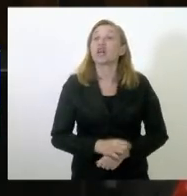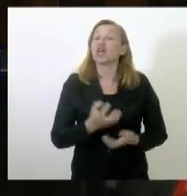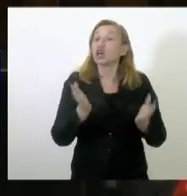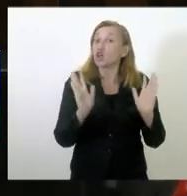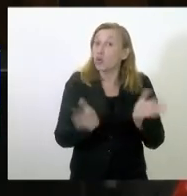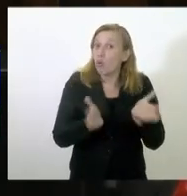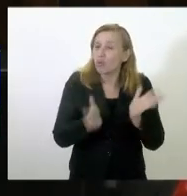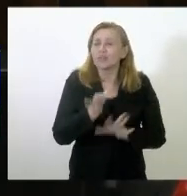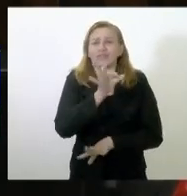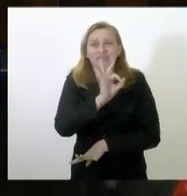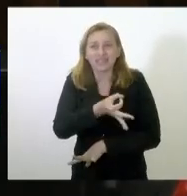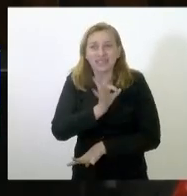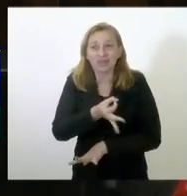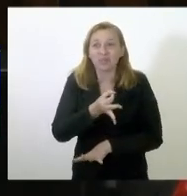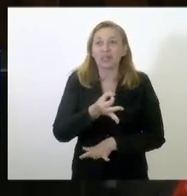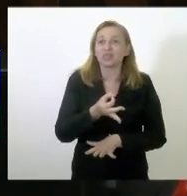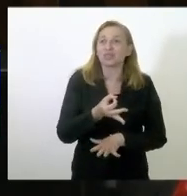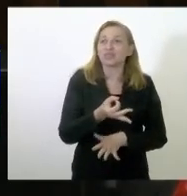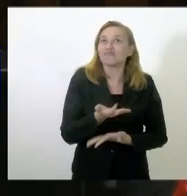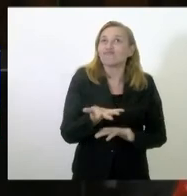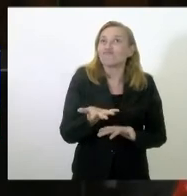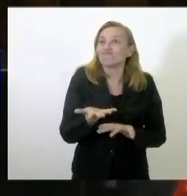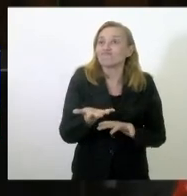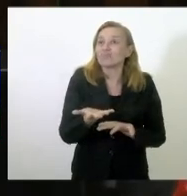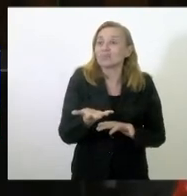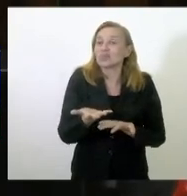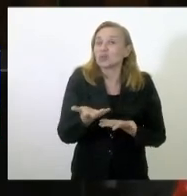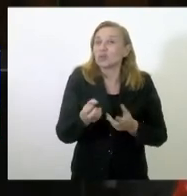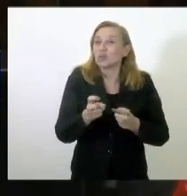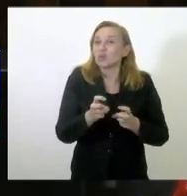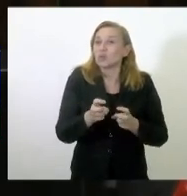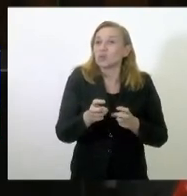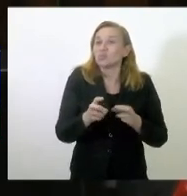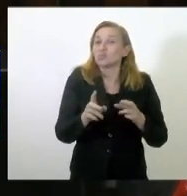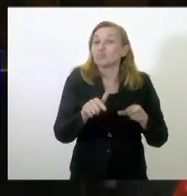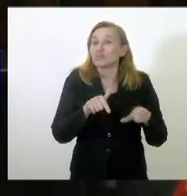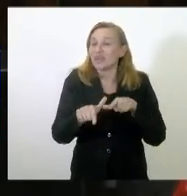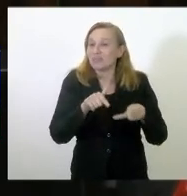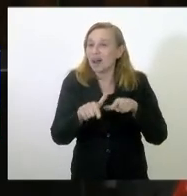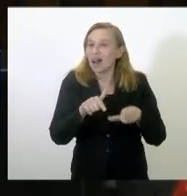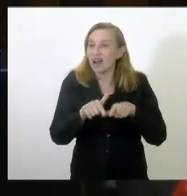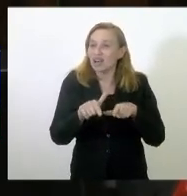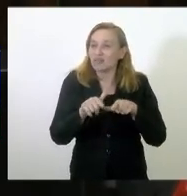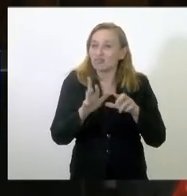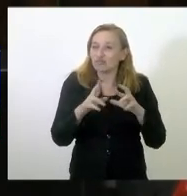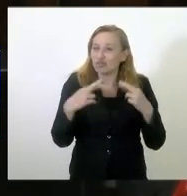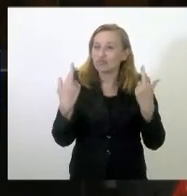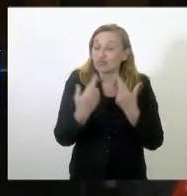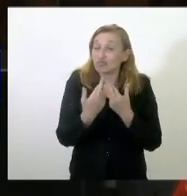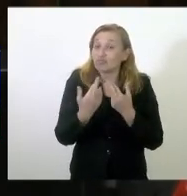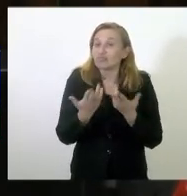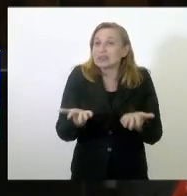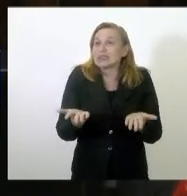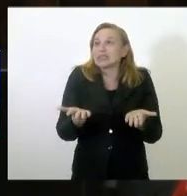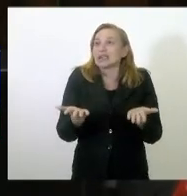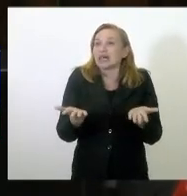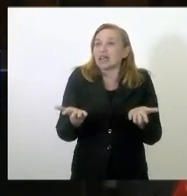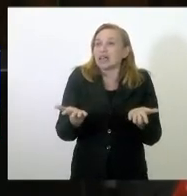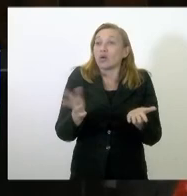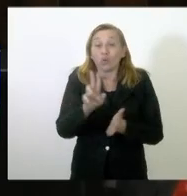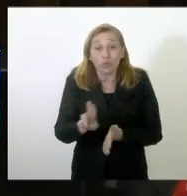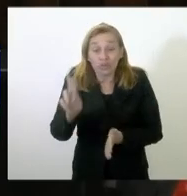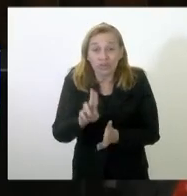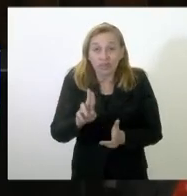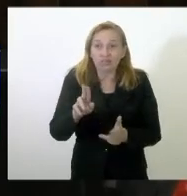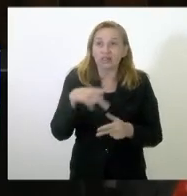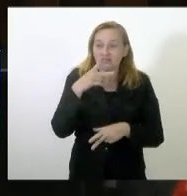hoje, efetivamente, uma função, uma sessão de trabalho, uma função deliberativa, e, utilizando da